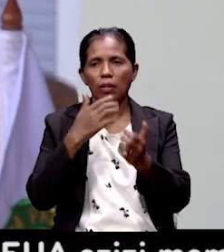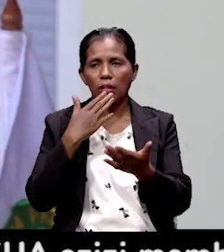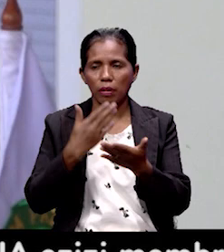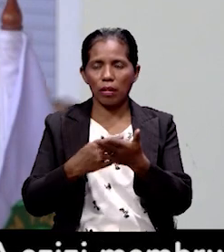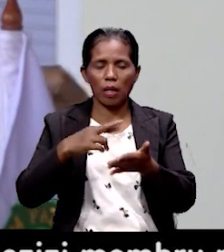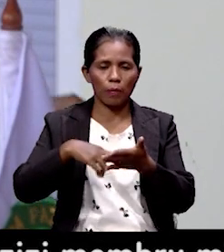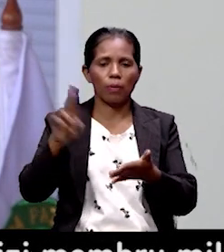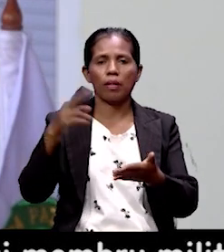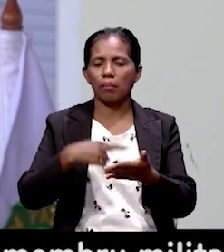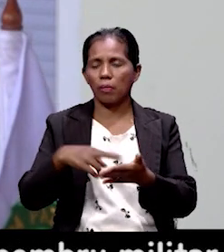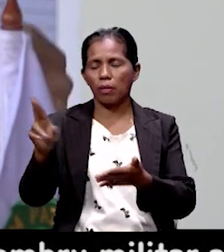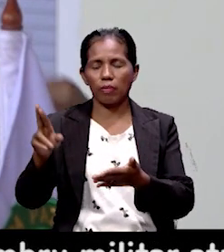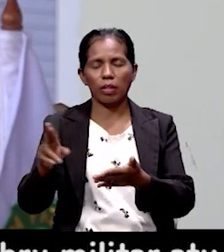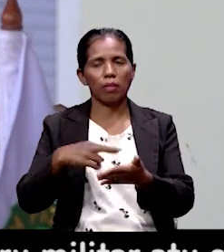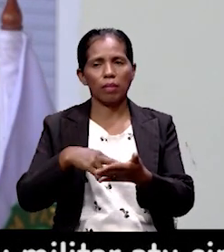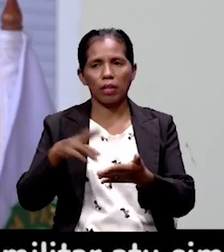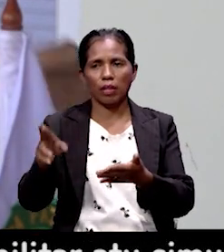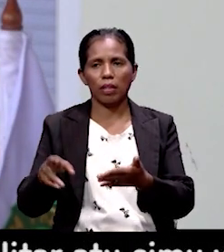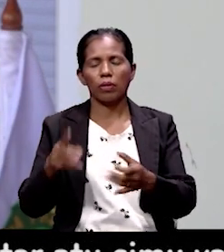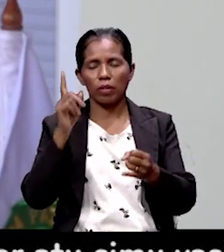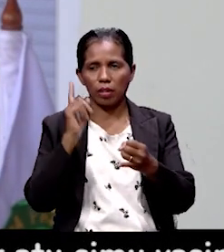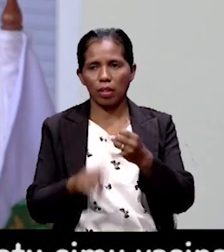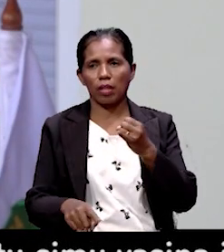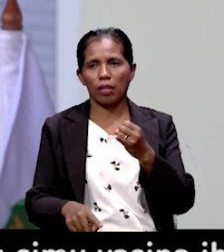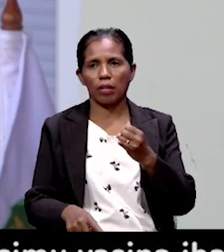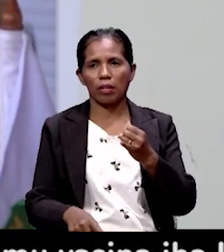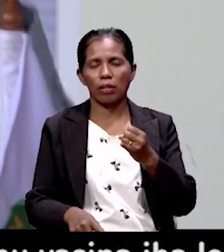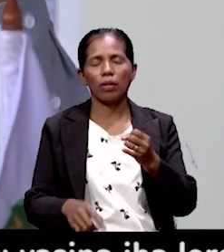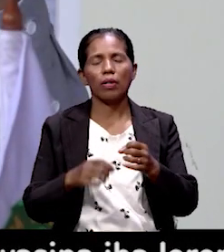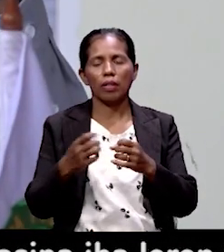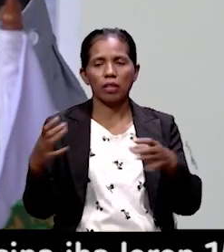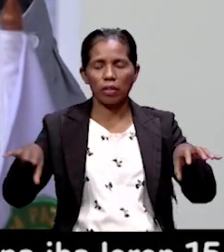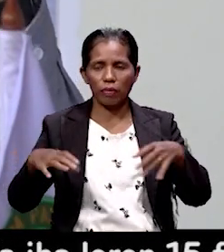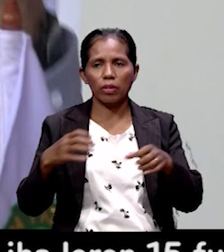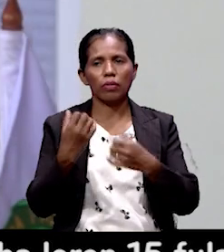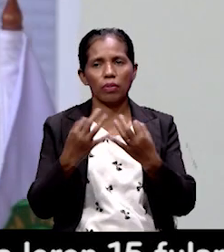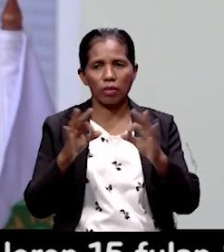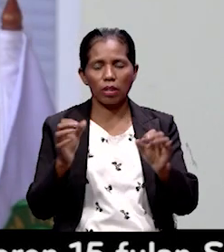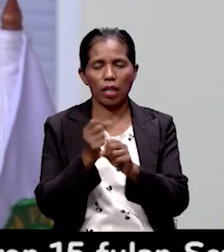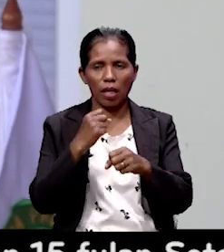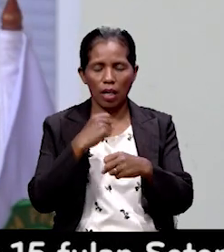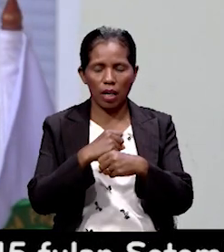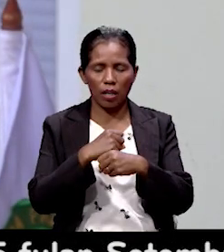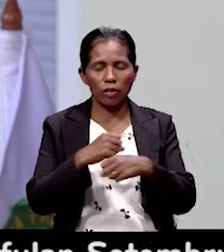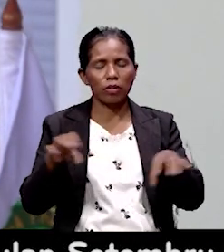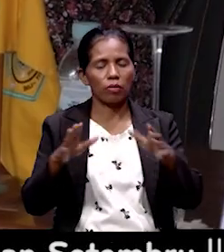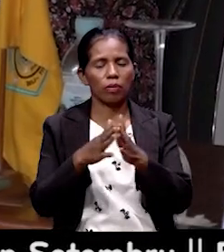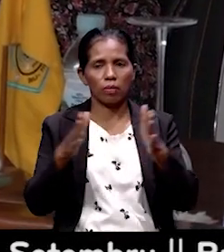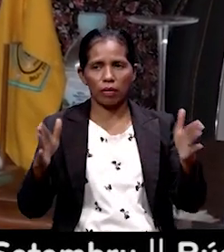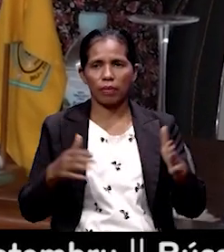de, aprova de, promulga de, promulga de, no fim, torce minha mandato voto, se da lahalo boa coitira, não vou ser lahalo boa